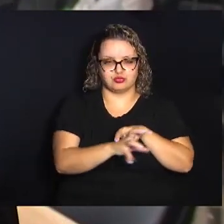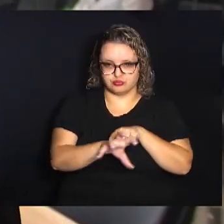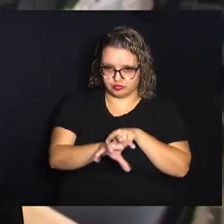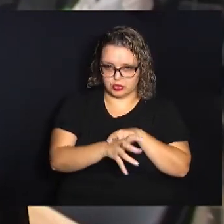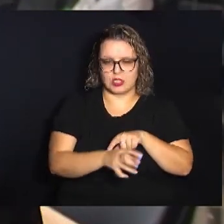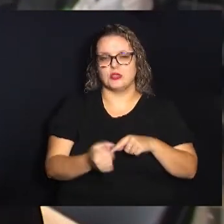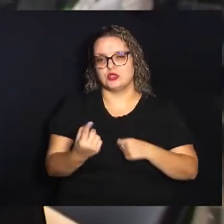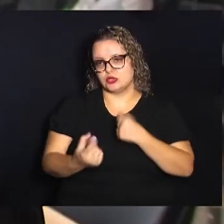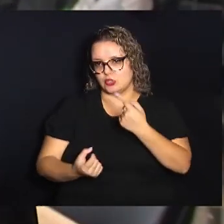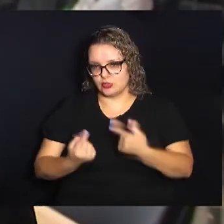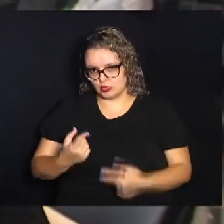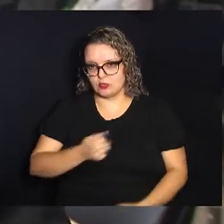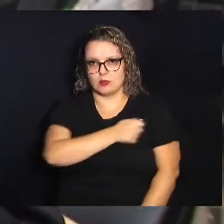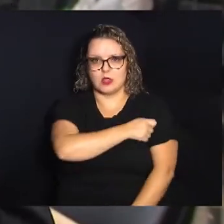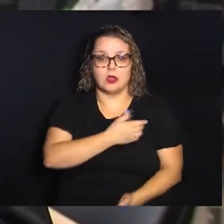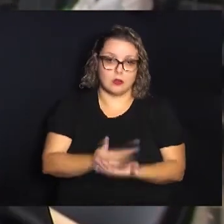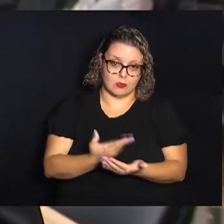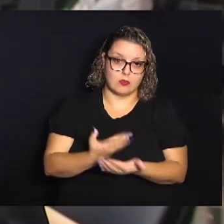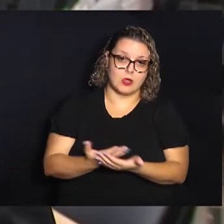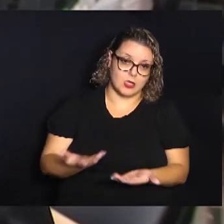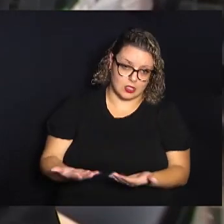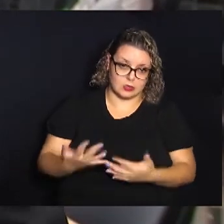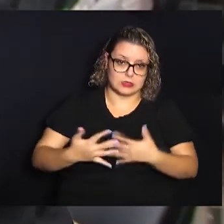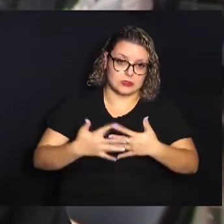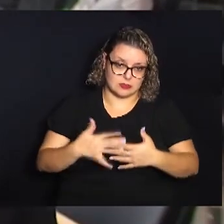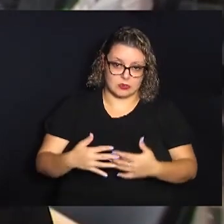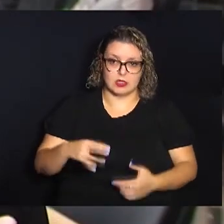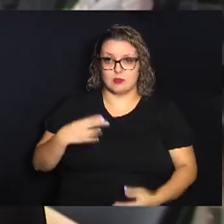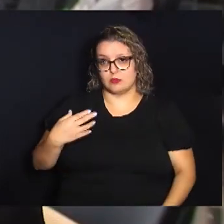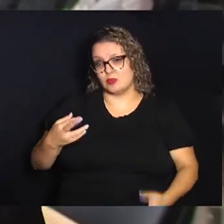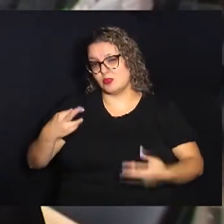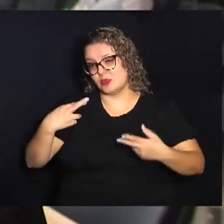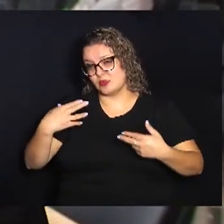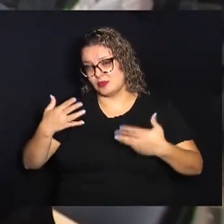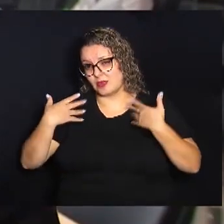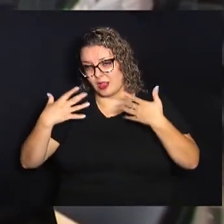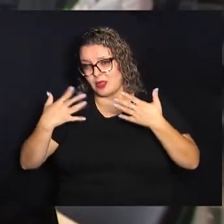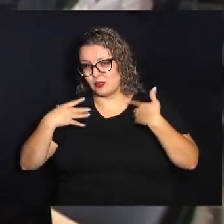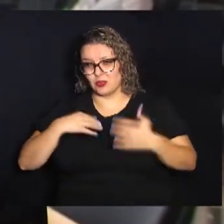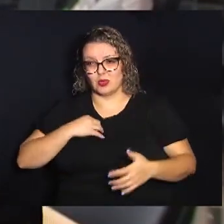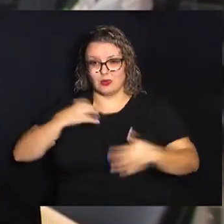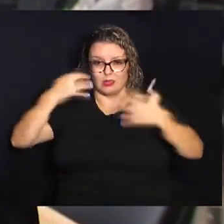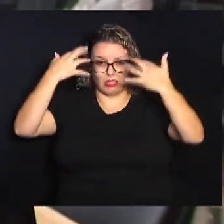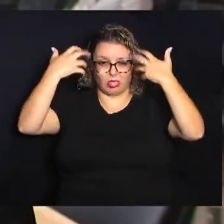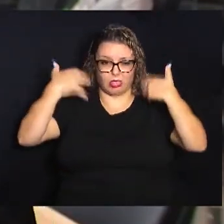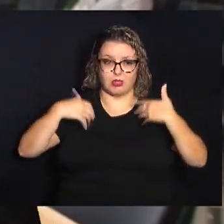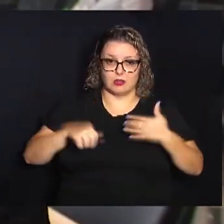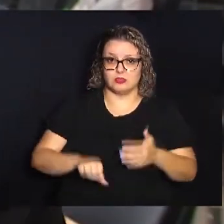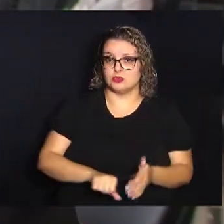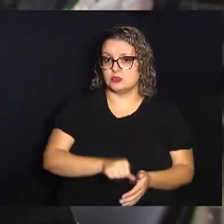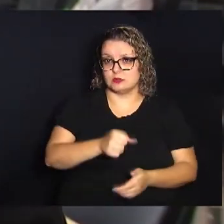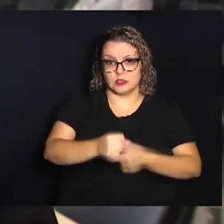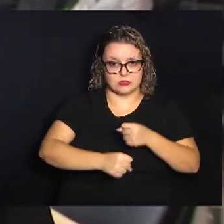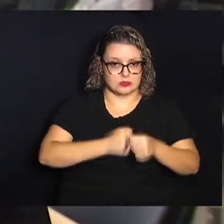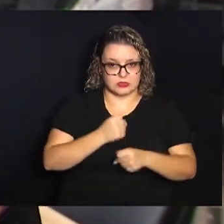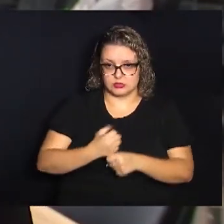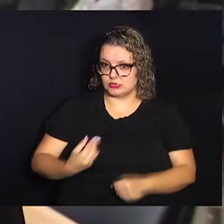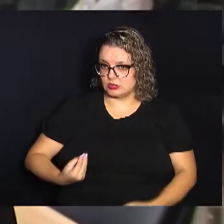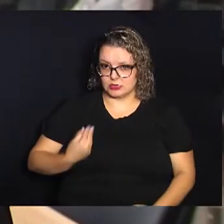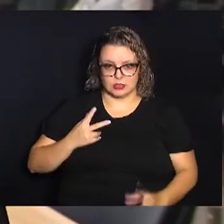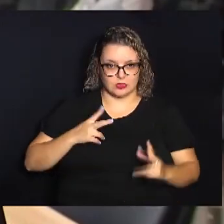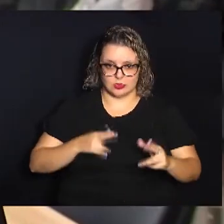aula por conta disso. E nós estamos falando tanto de crianças nos primeiros anos de vida,